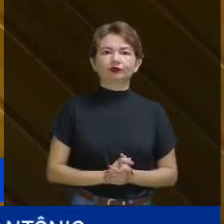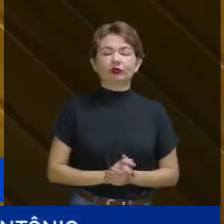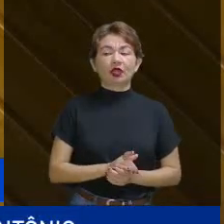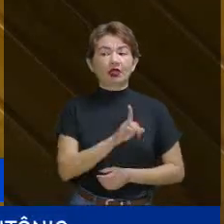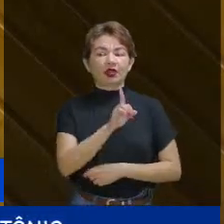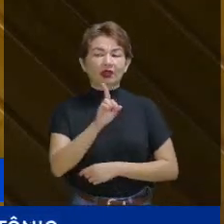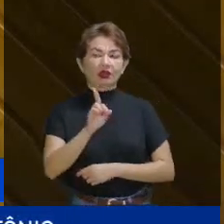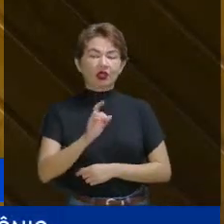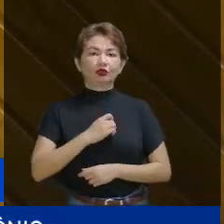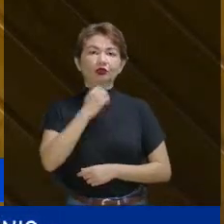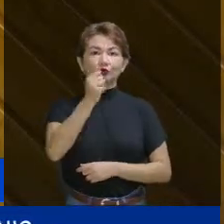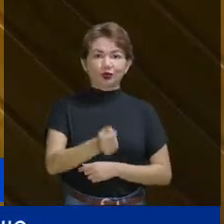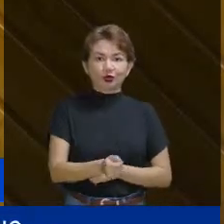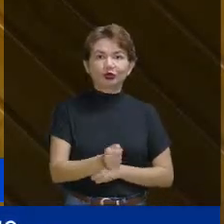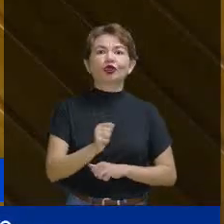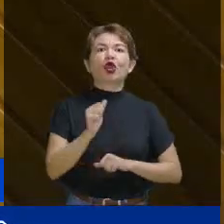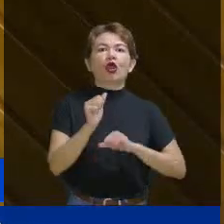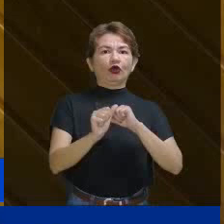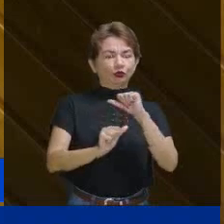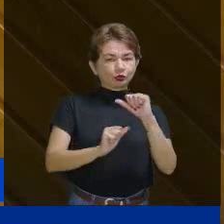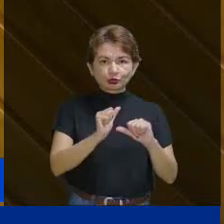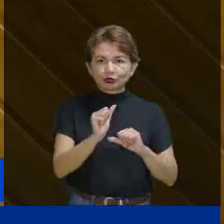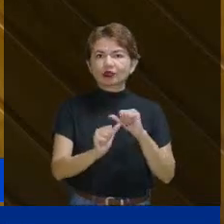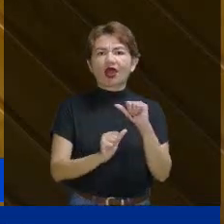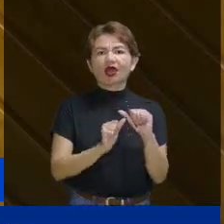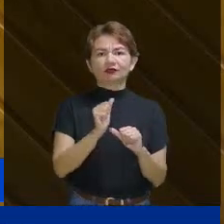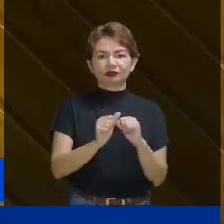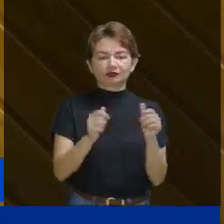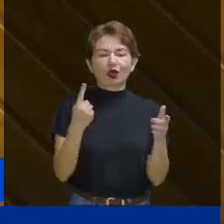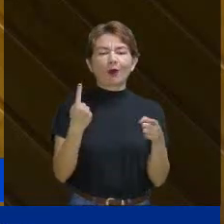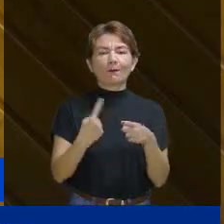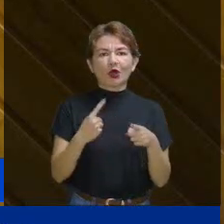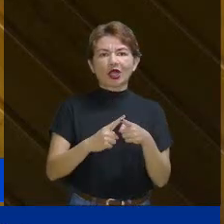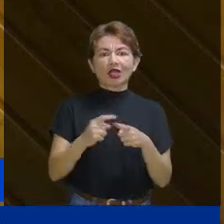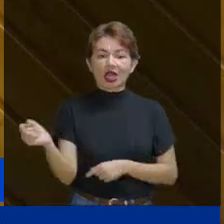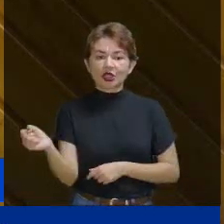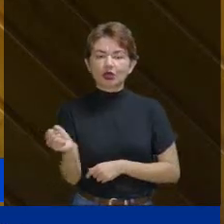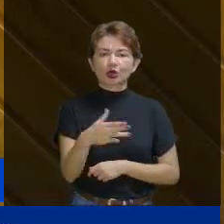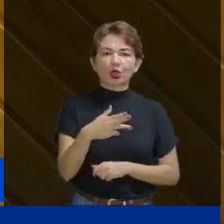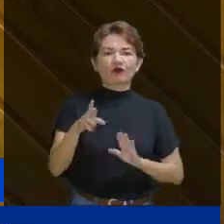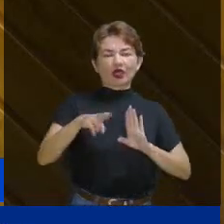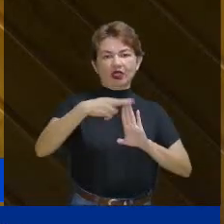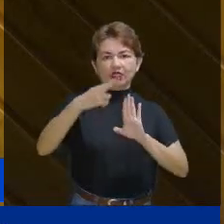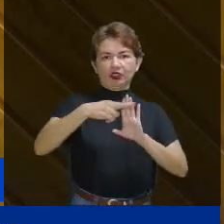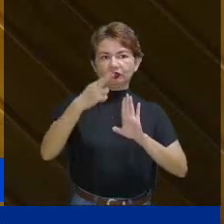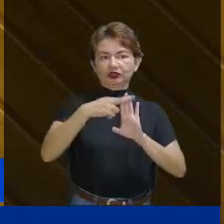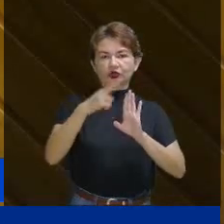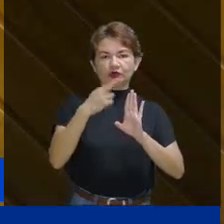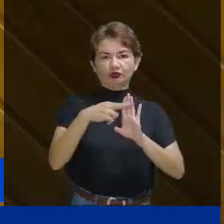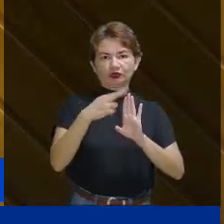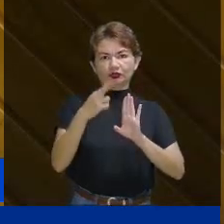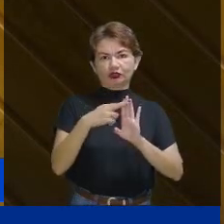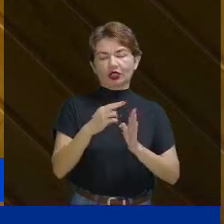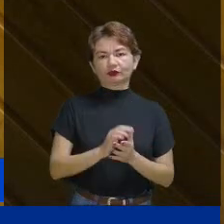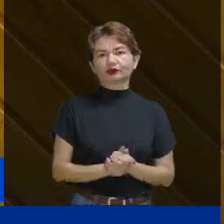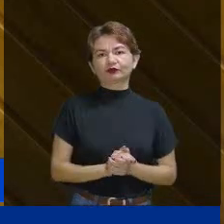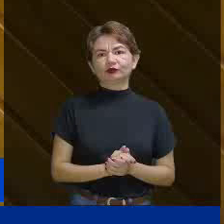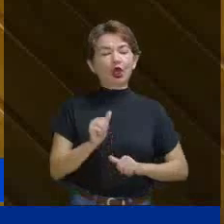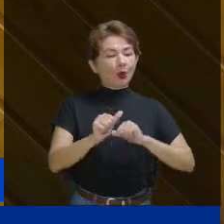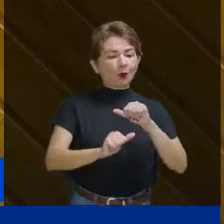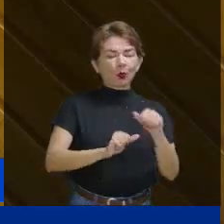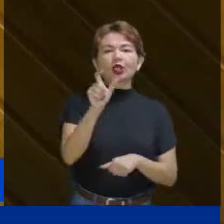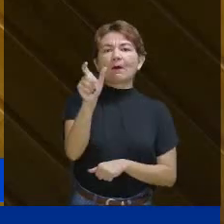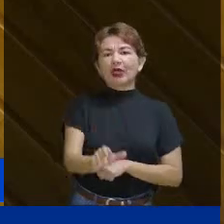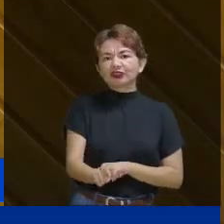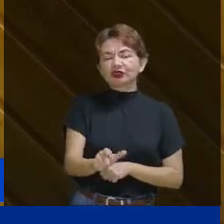segunda zona eleitoral poderia ser referendado, porque a nova resolução teria ali passado a competência. Porém,